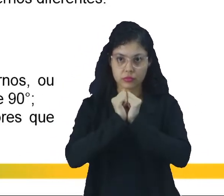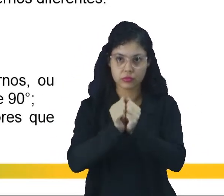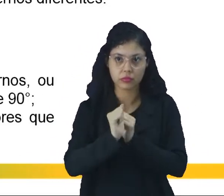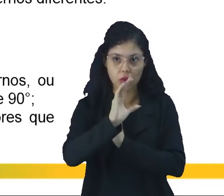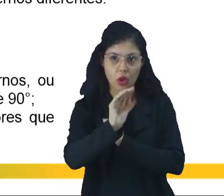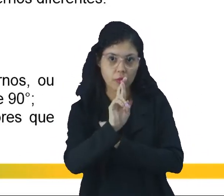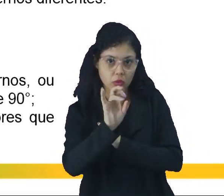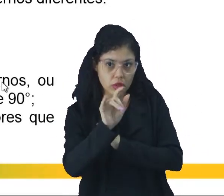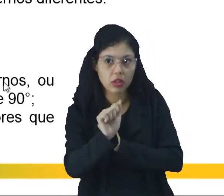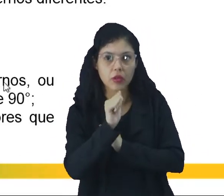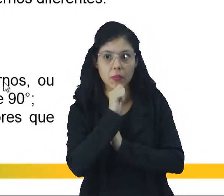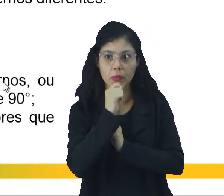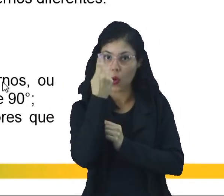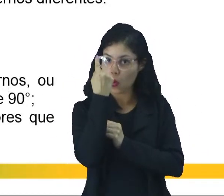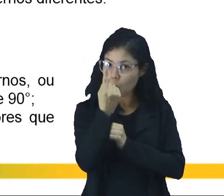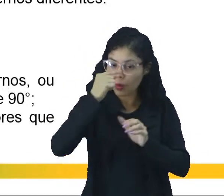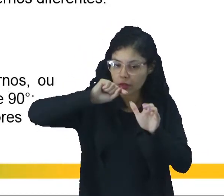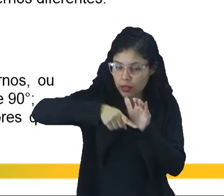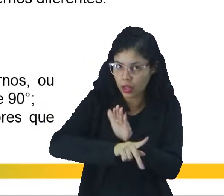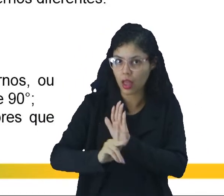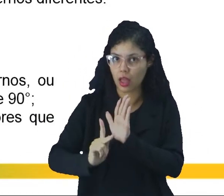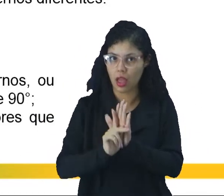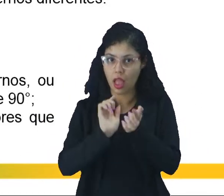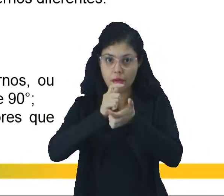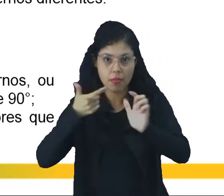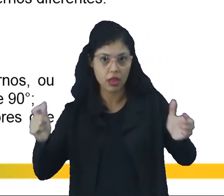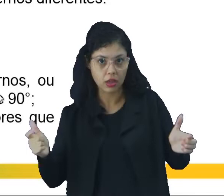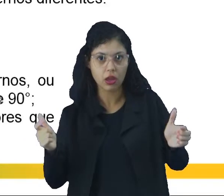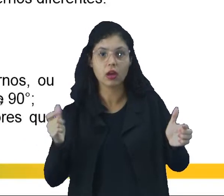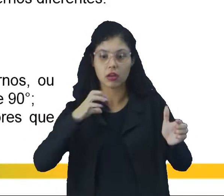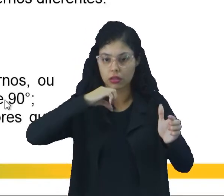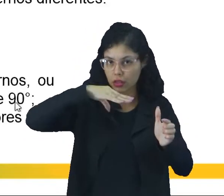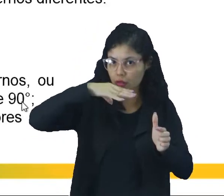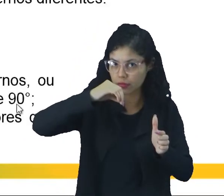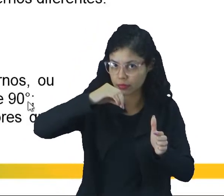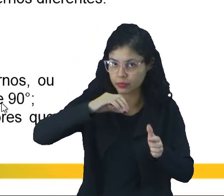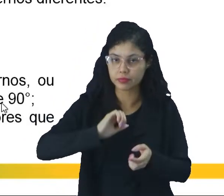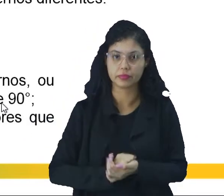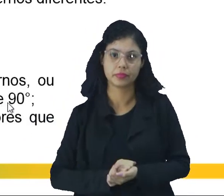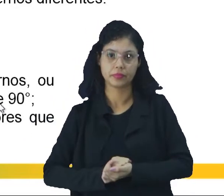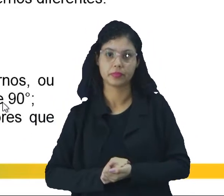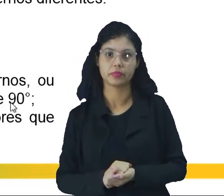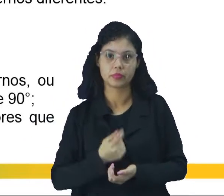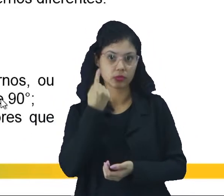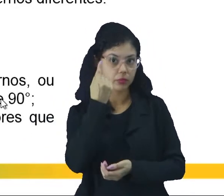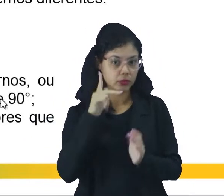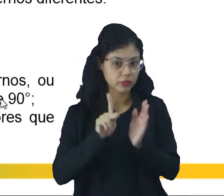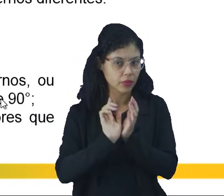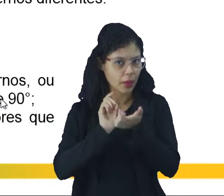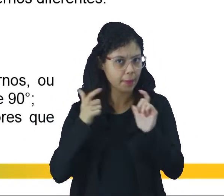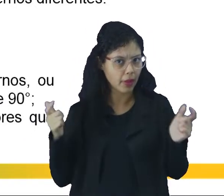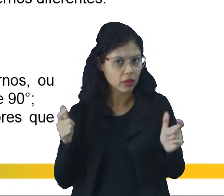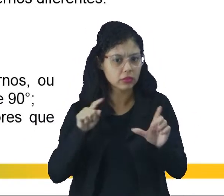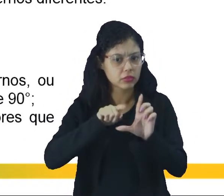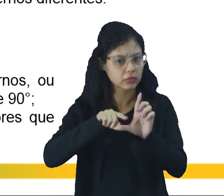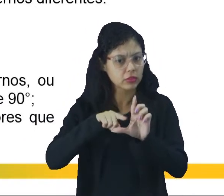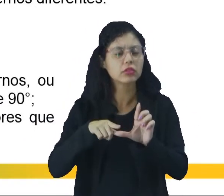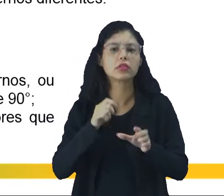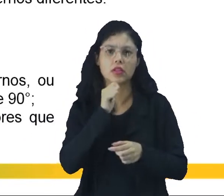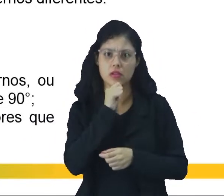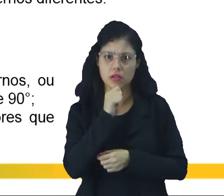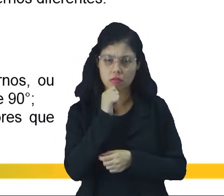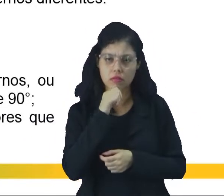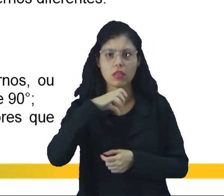triângulo obtusângulo. Um dos ângulos internos é maior que 90 graus, tá? Um deles é maior do que 90.